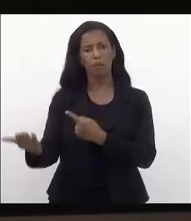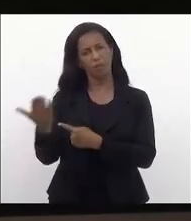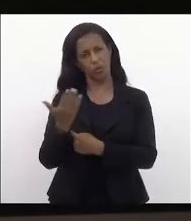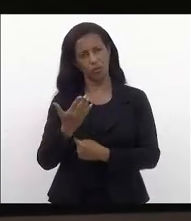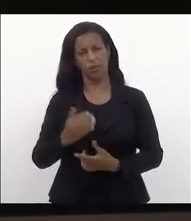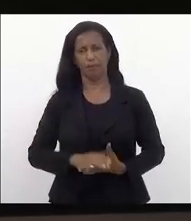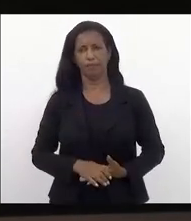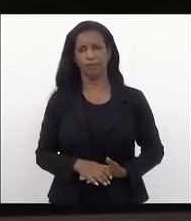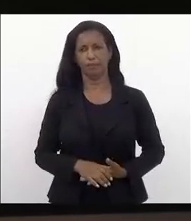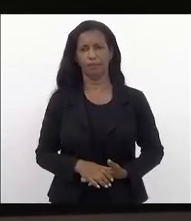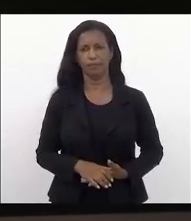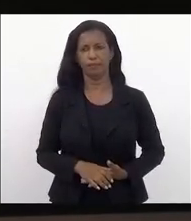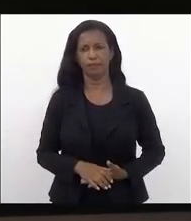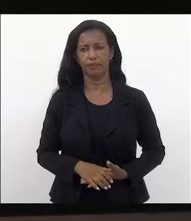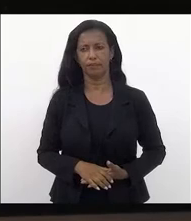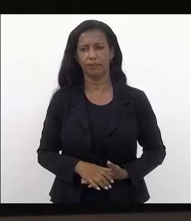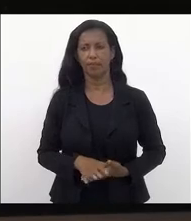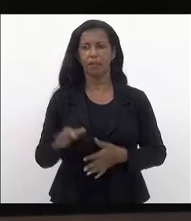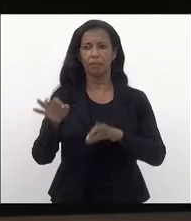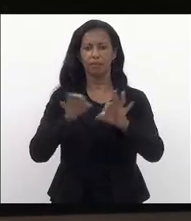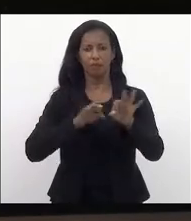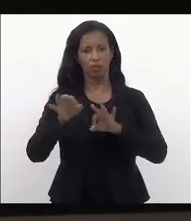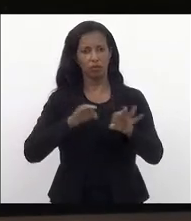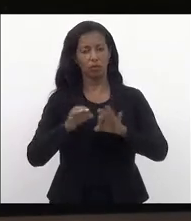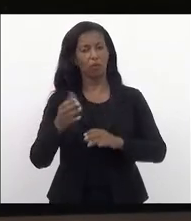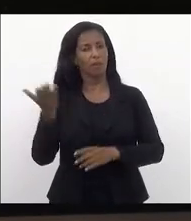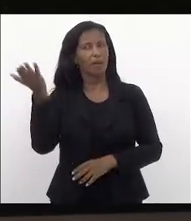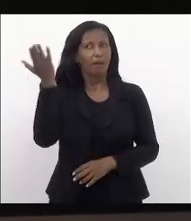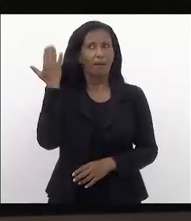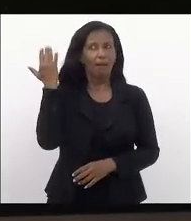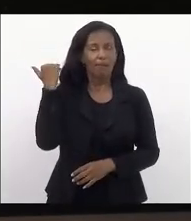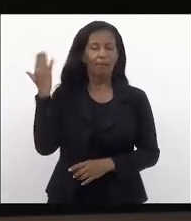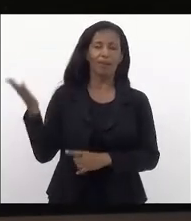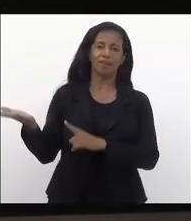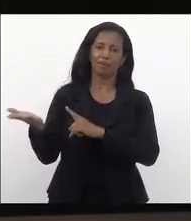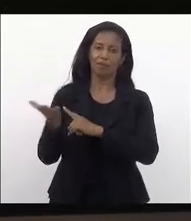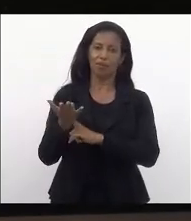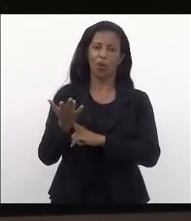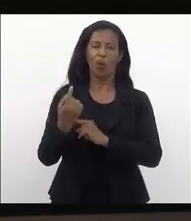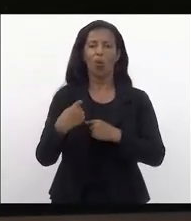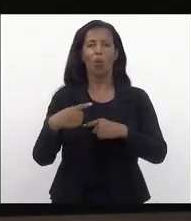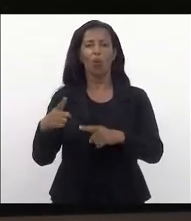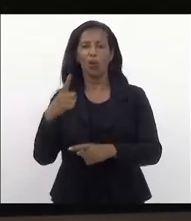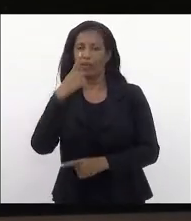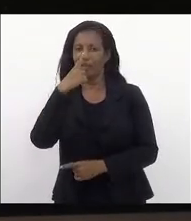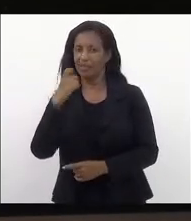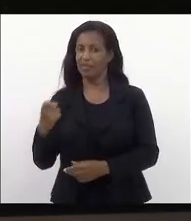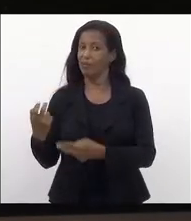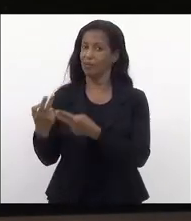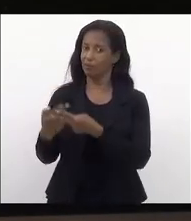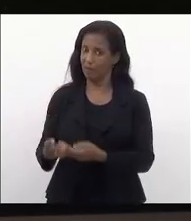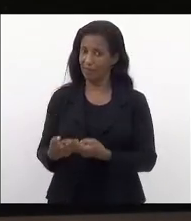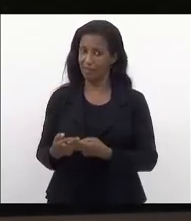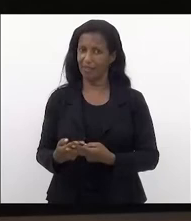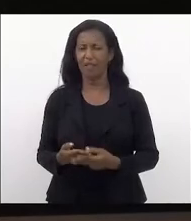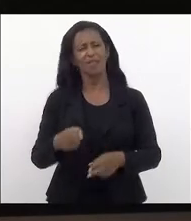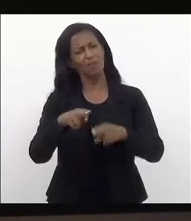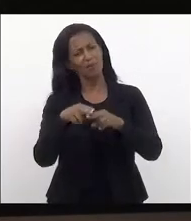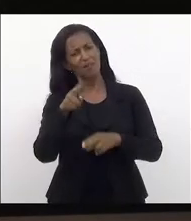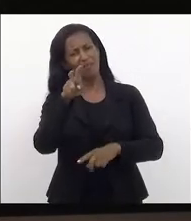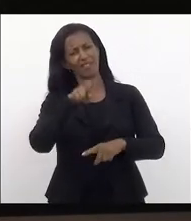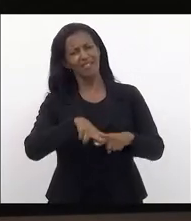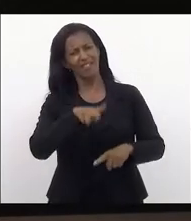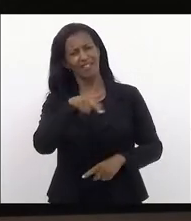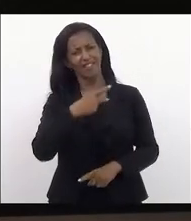nessa tarefa da mesma forma que vossa excelência me ajudou lá atrás na luta contra o lixão de paciência talvez seja por isso que eu só tenho sentado nessa